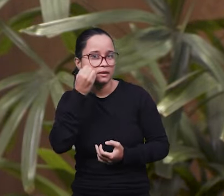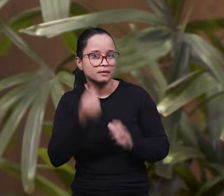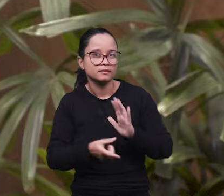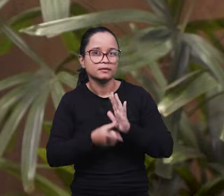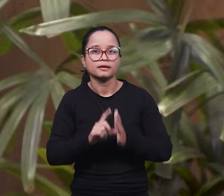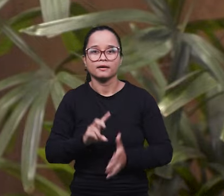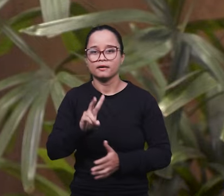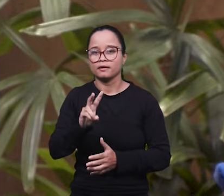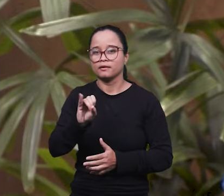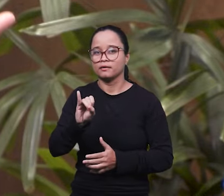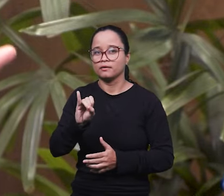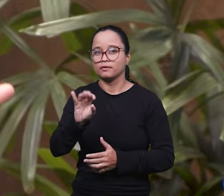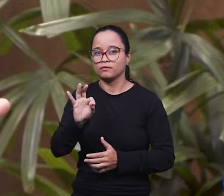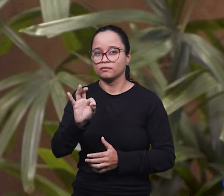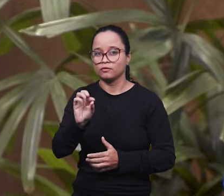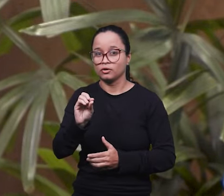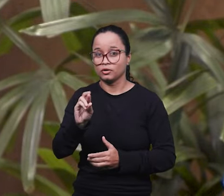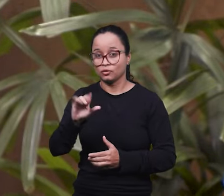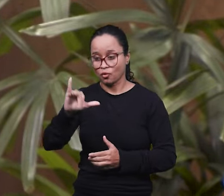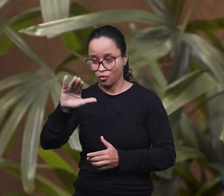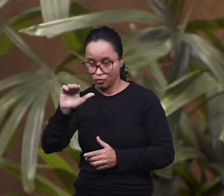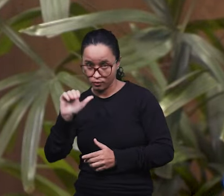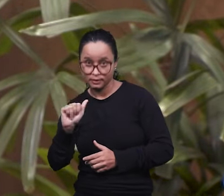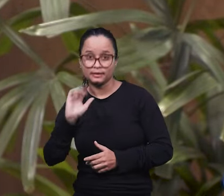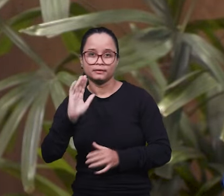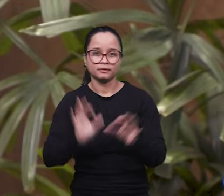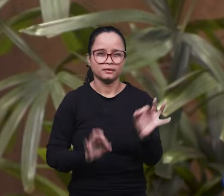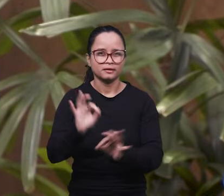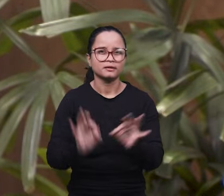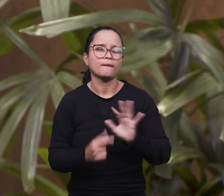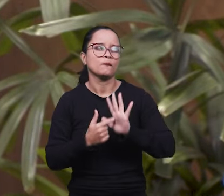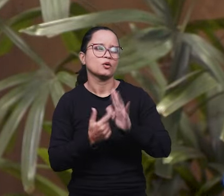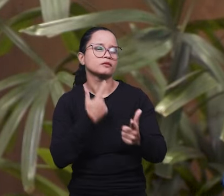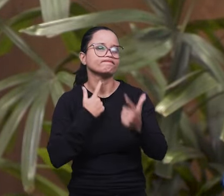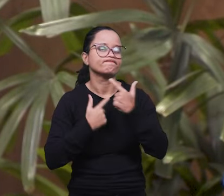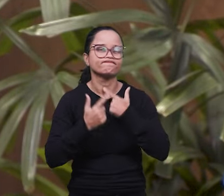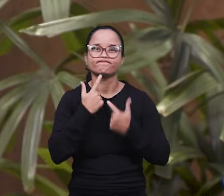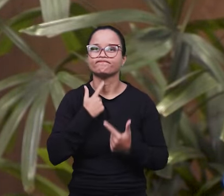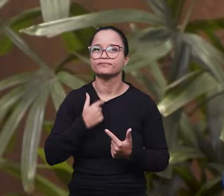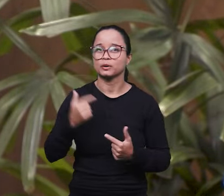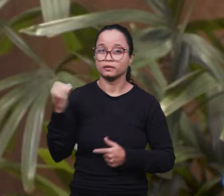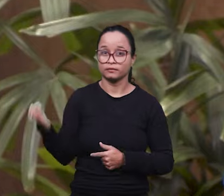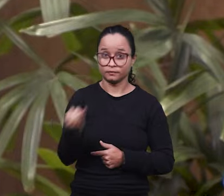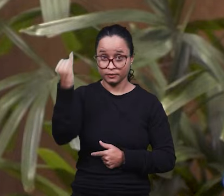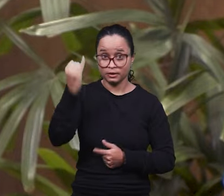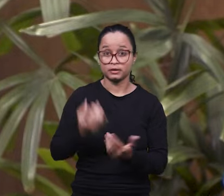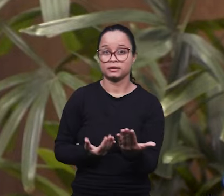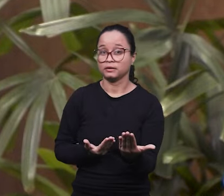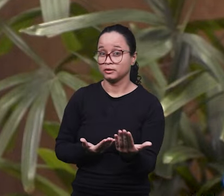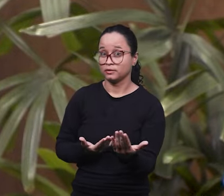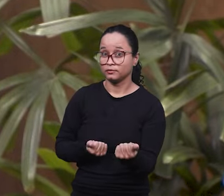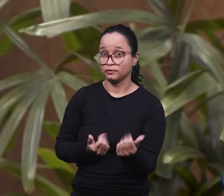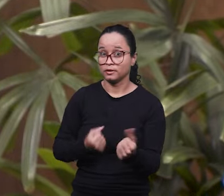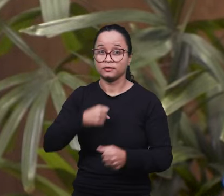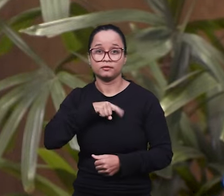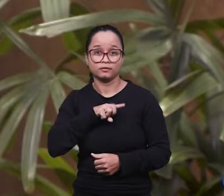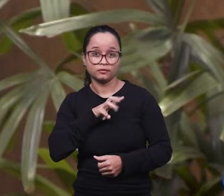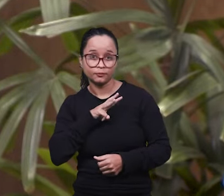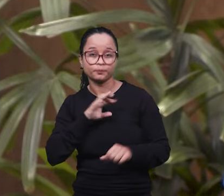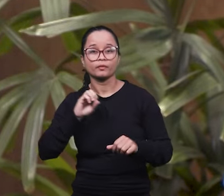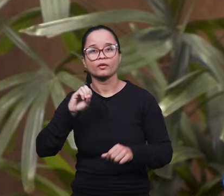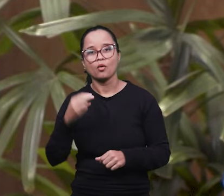Vitória já vinha se preparando já mostrava esse desejo que é tão importante do jovem no ensino médio